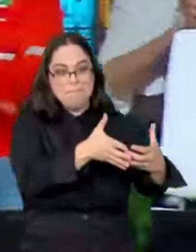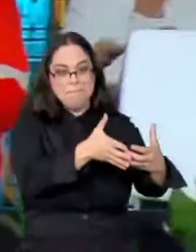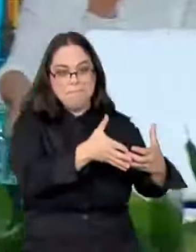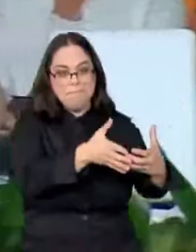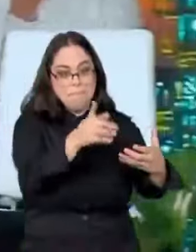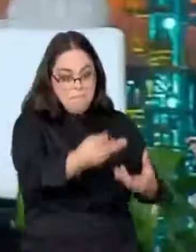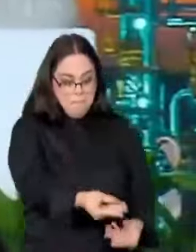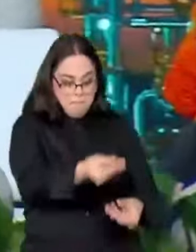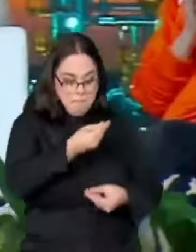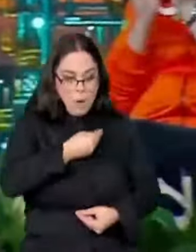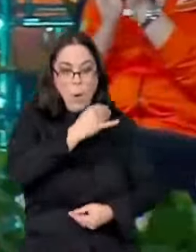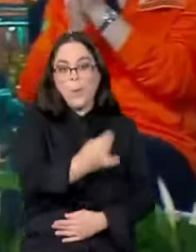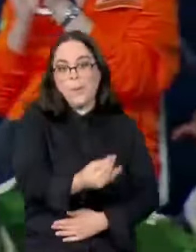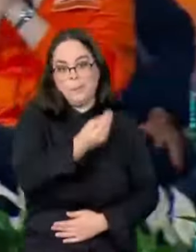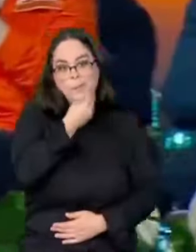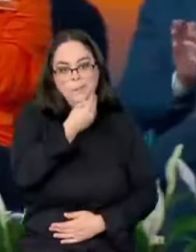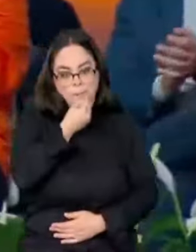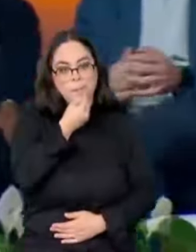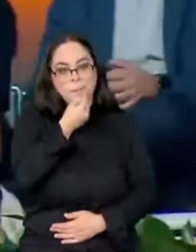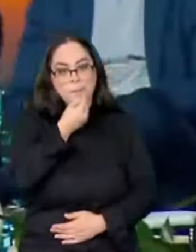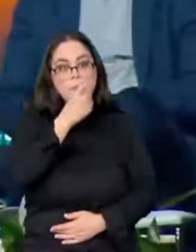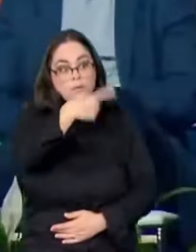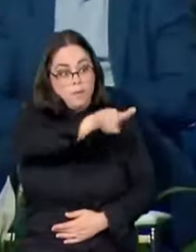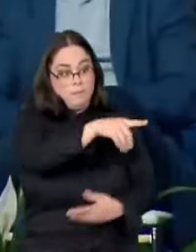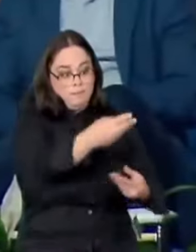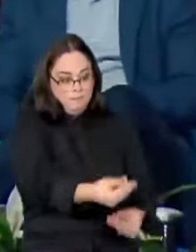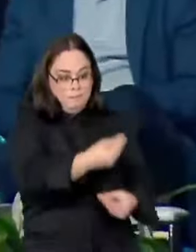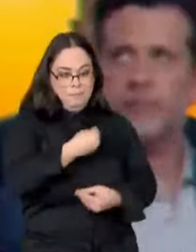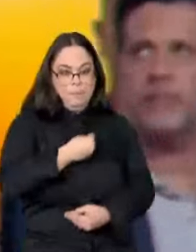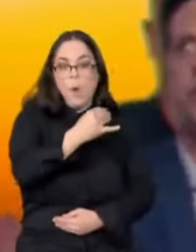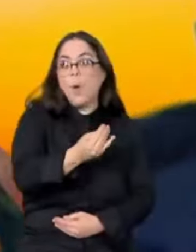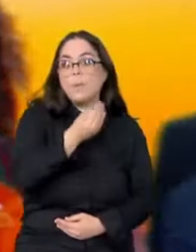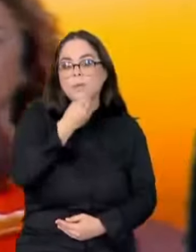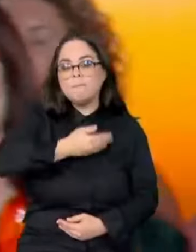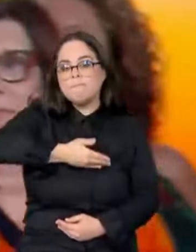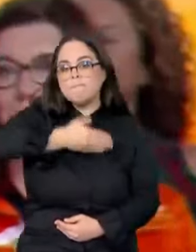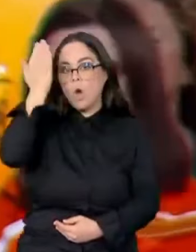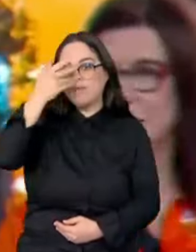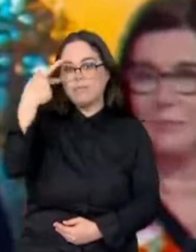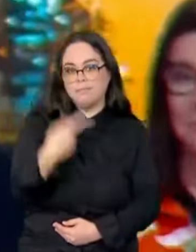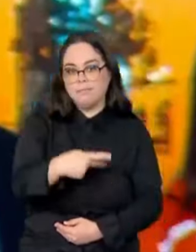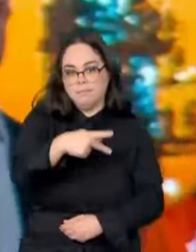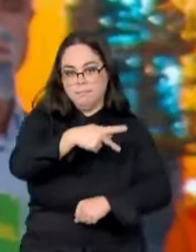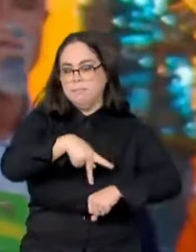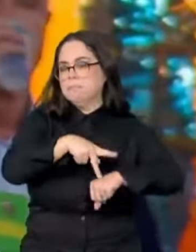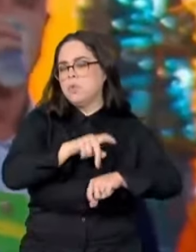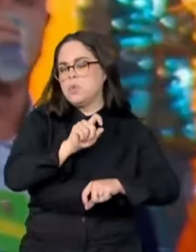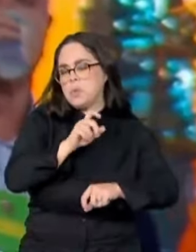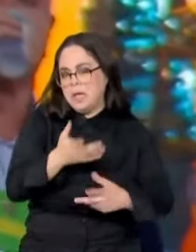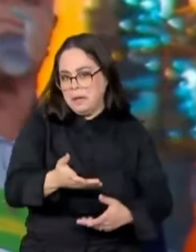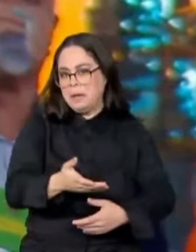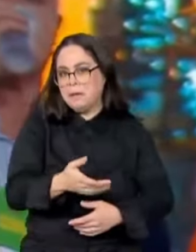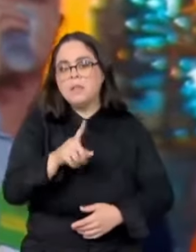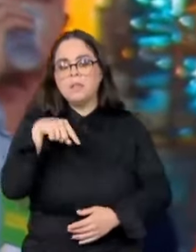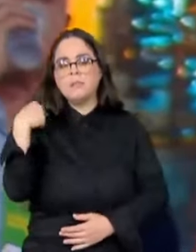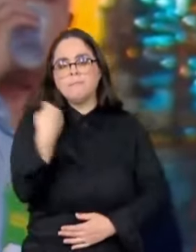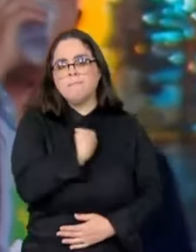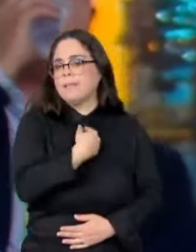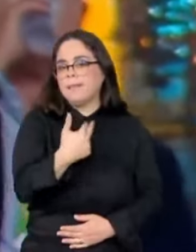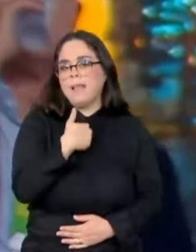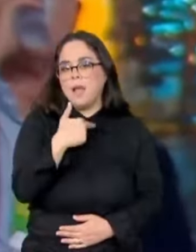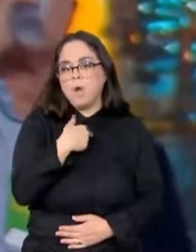Vocês me deram a chance, vocês me deram a chance de provar a esse país que a gente não